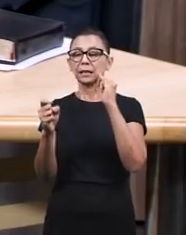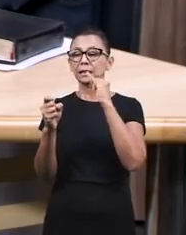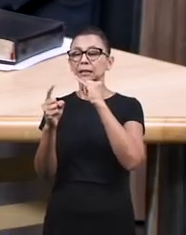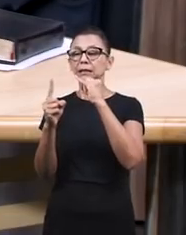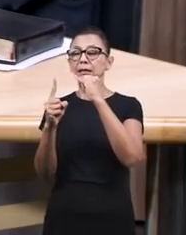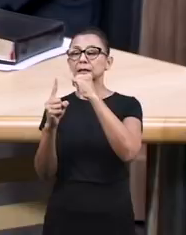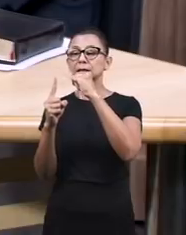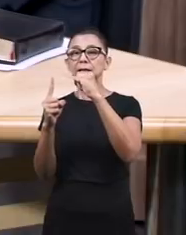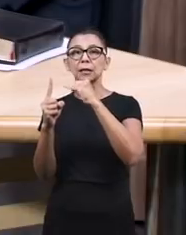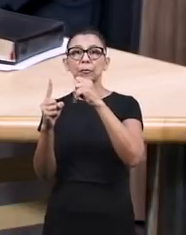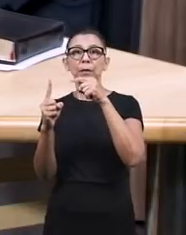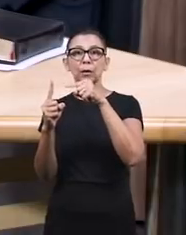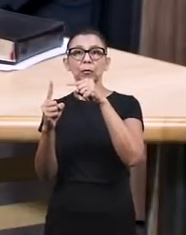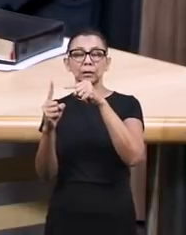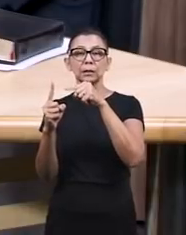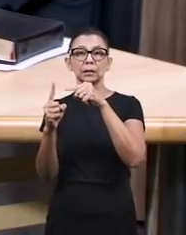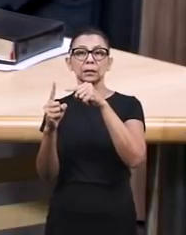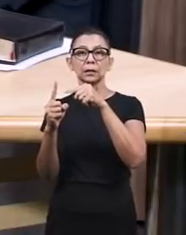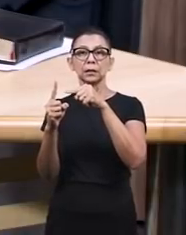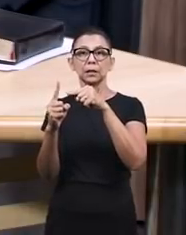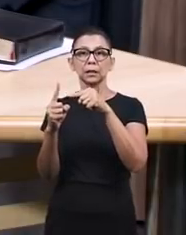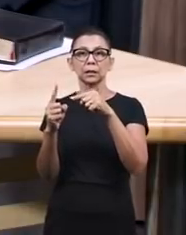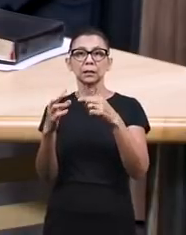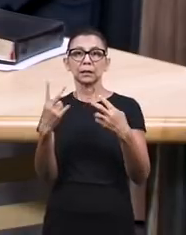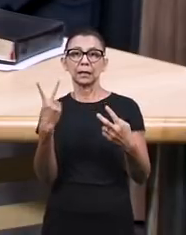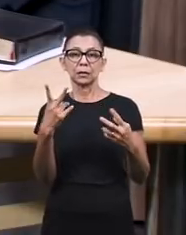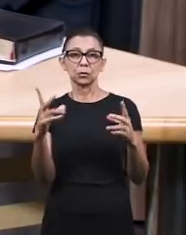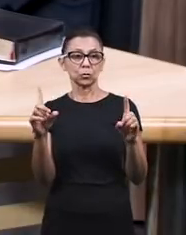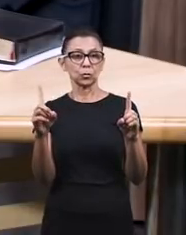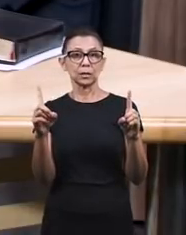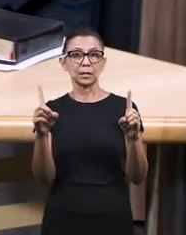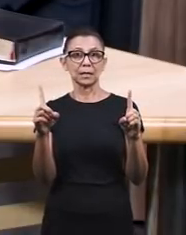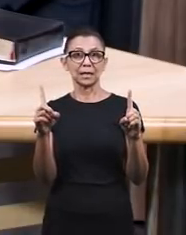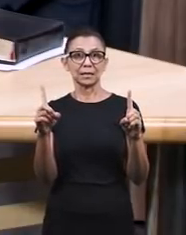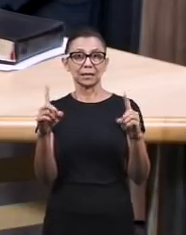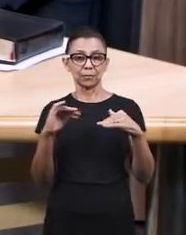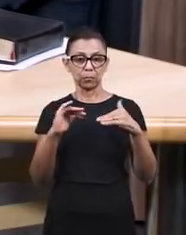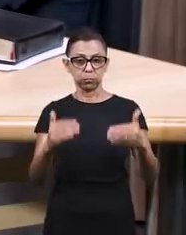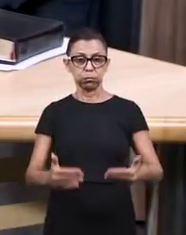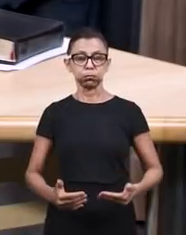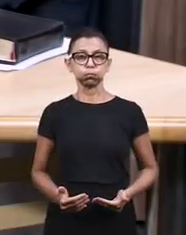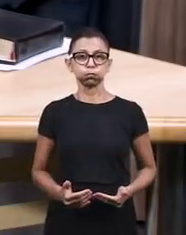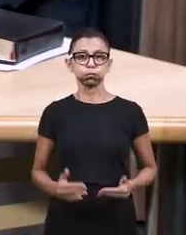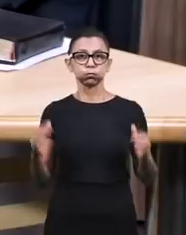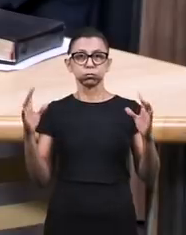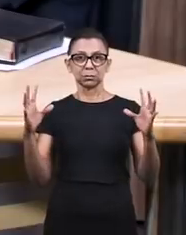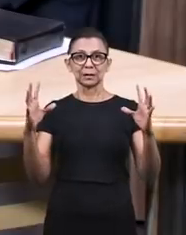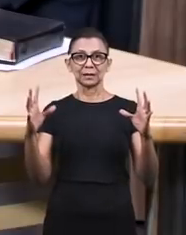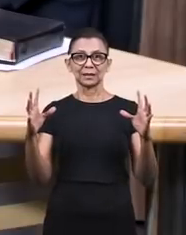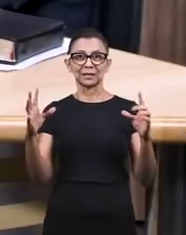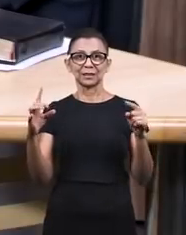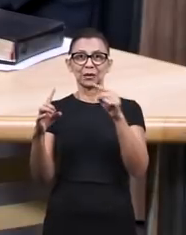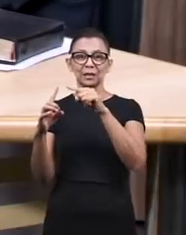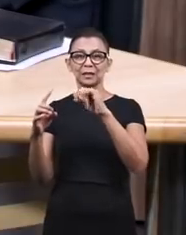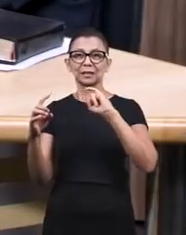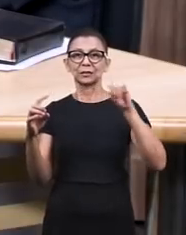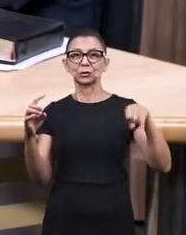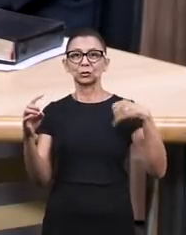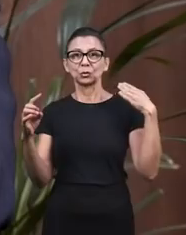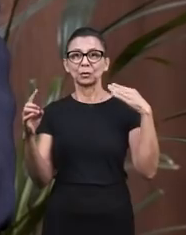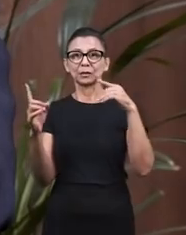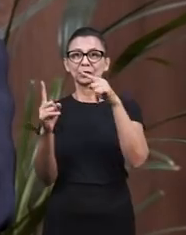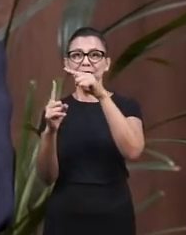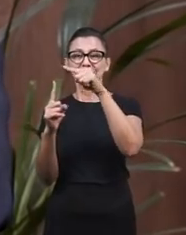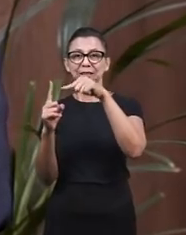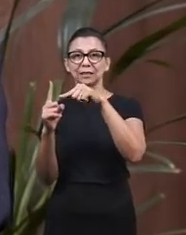Espírito Santo. Houve uma comunhão ali, né, mesmo entre duas crianças ainda em formação. Isso é uma coisa muito boa hoje. Nós estamos vivendo disso, que o